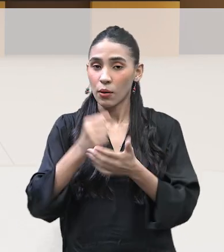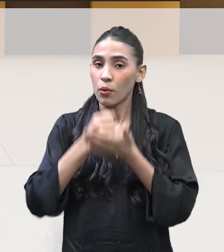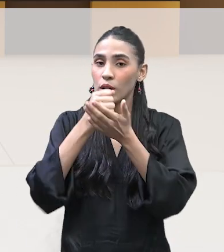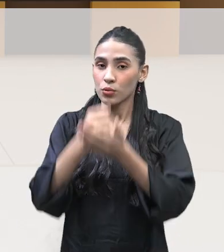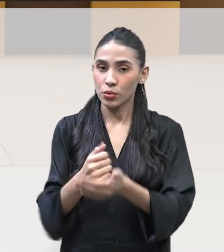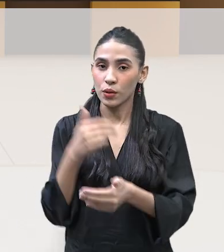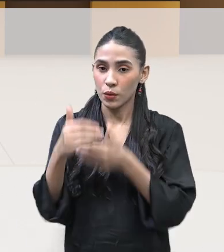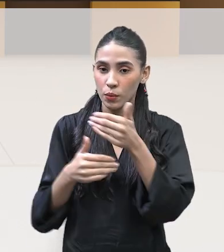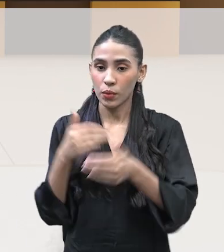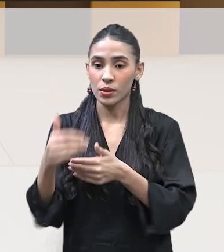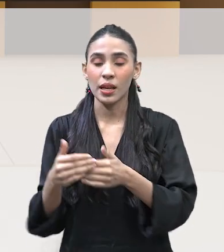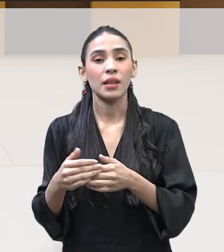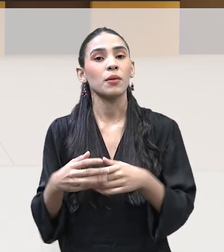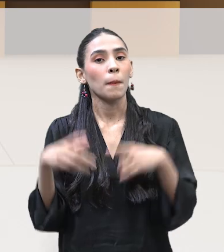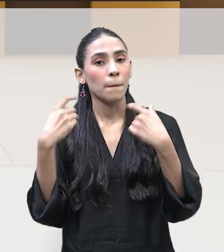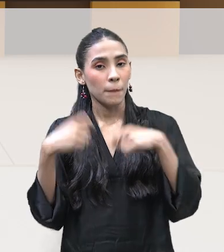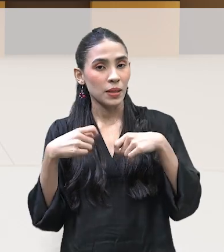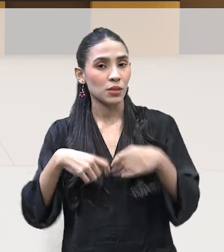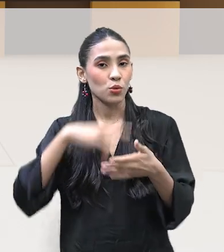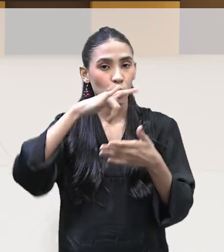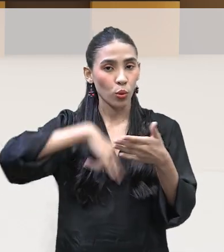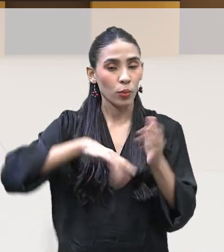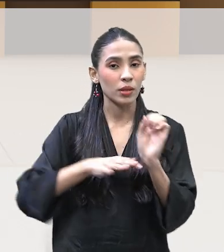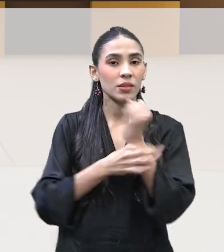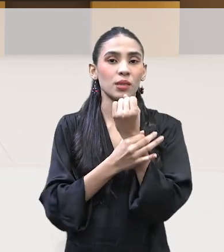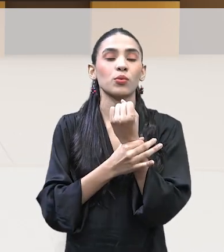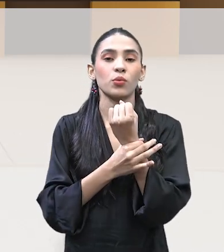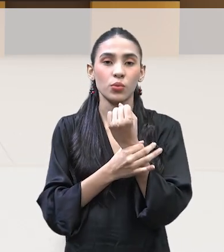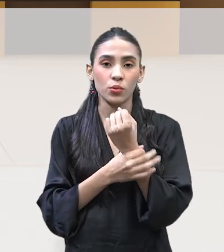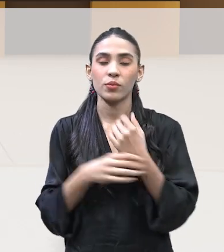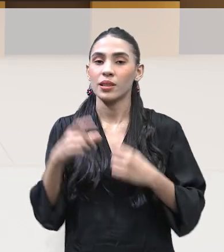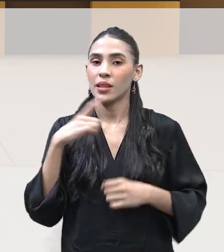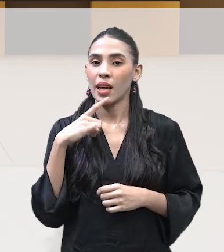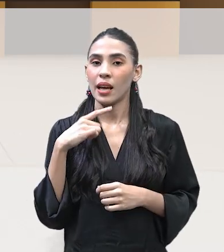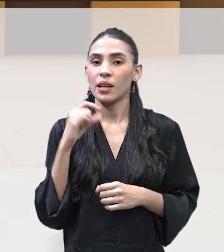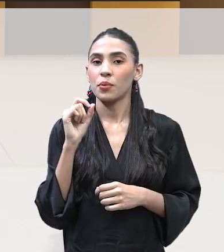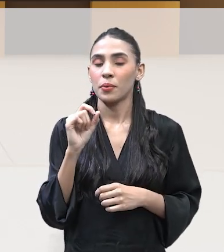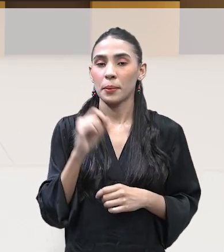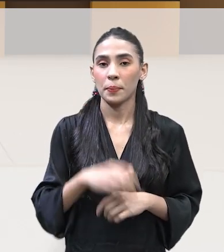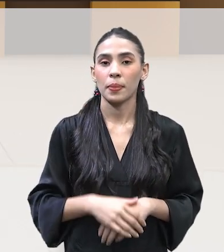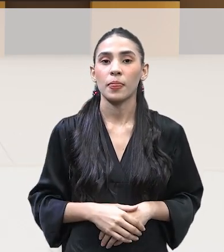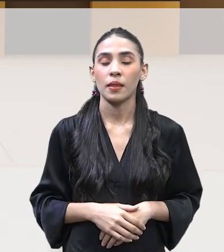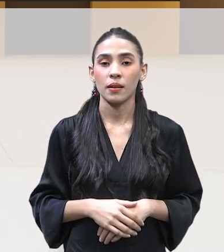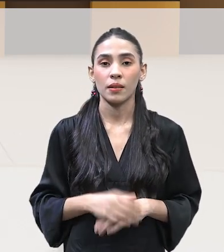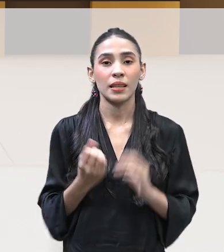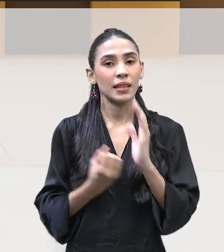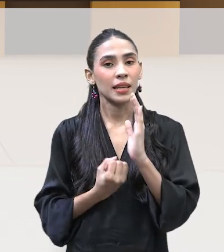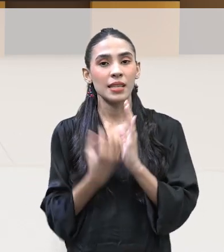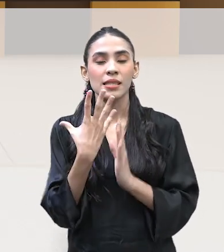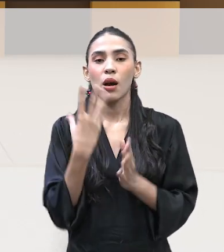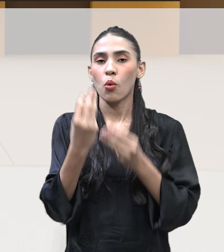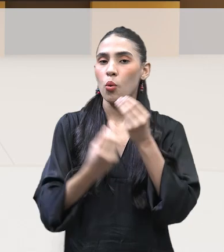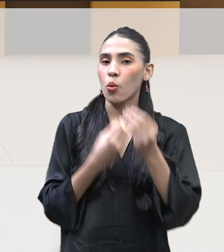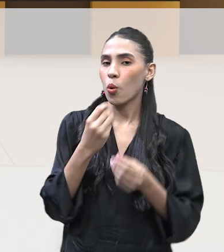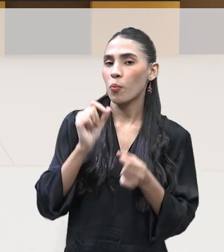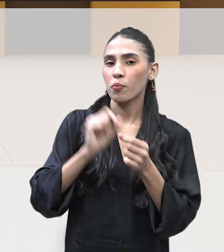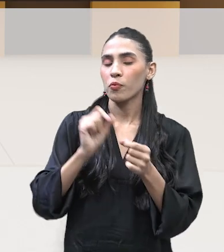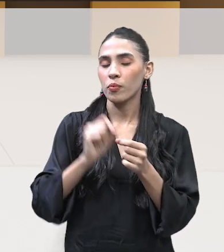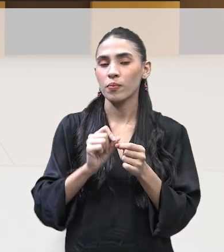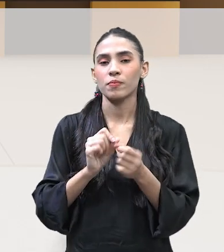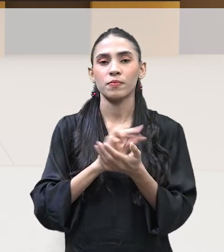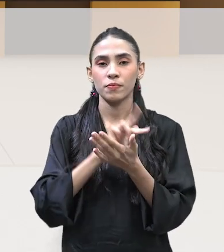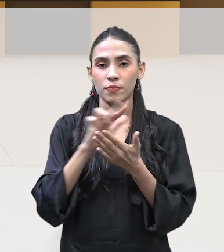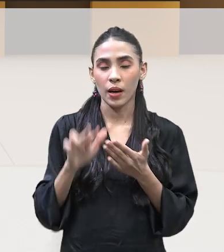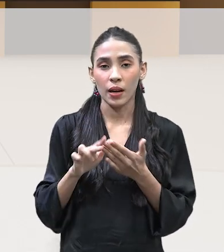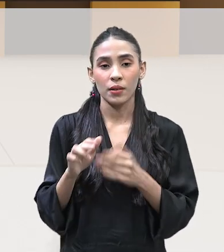processo. Tem que ter o certificado, né? Exatamente. É um produto certificado, né? Que tem a origem, né? Sabe a origem, de forma sustentável e tudo